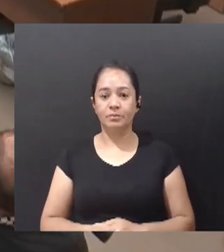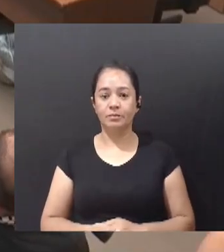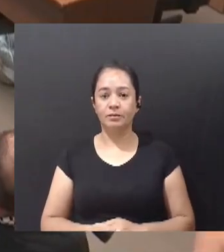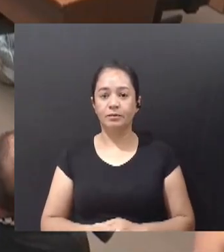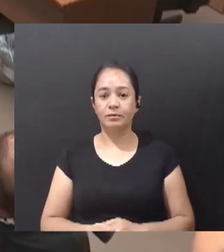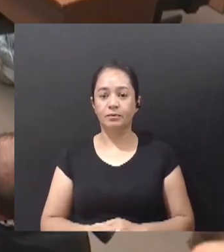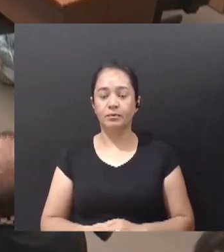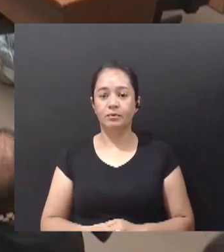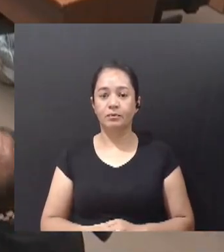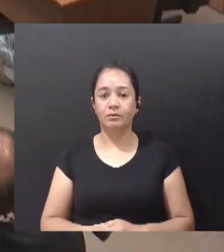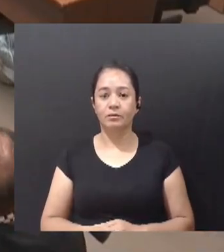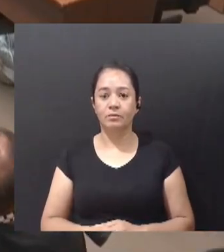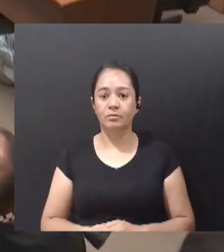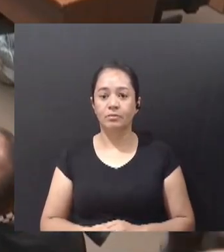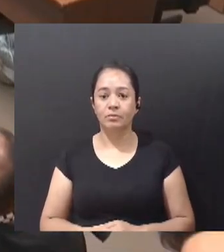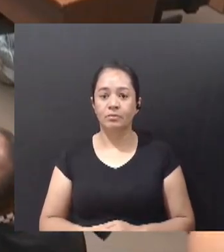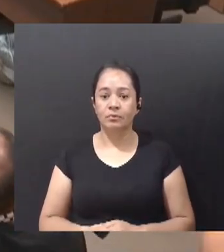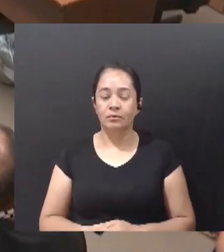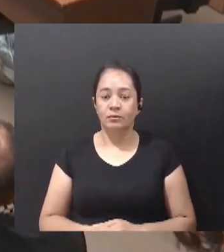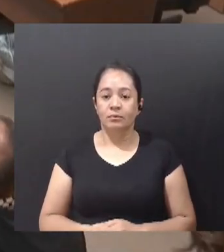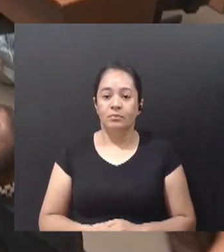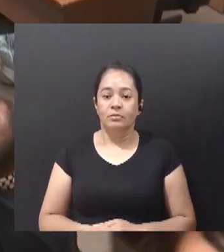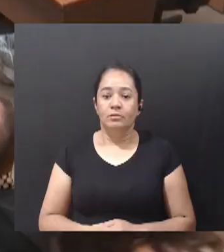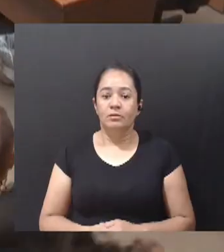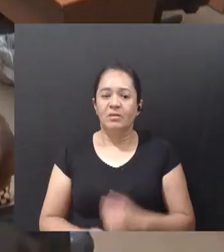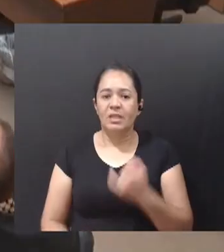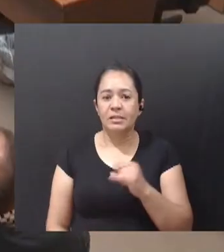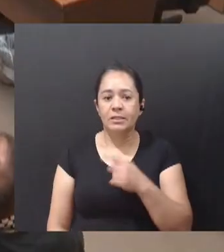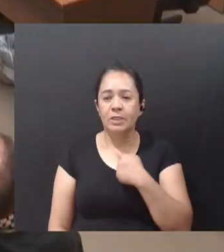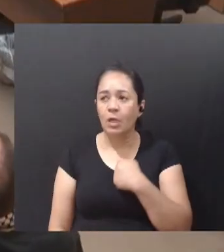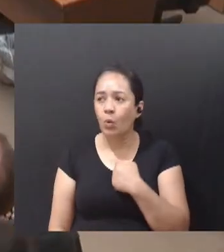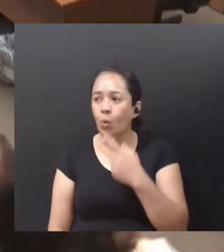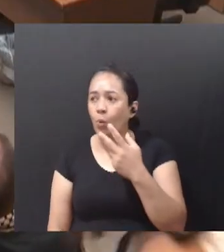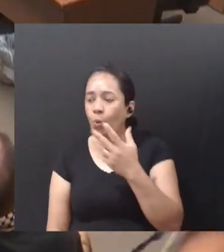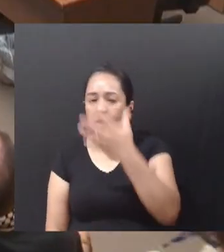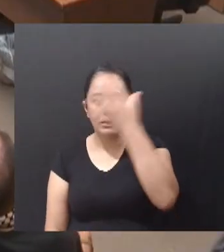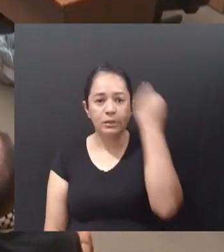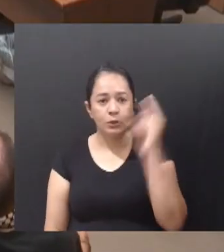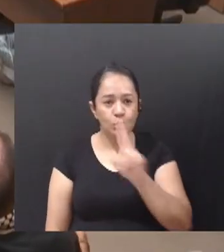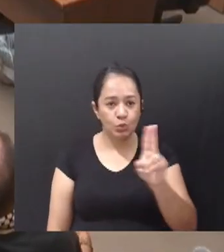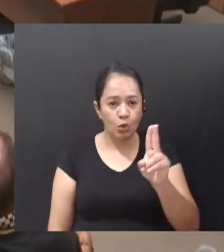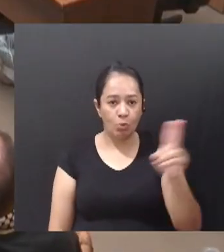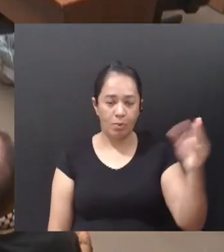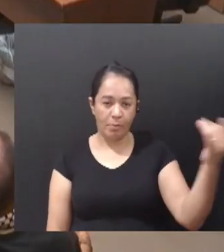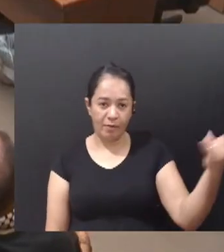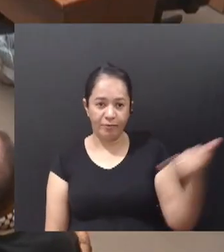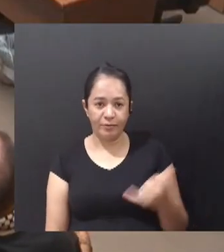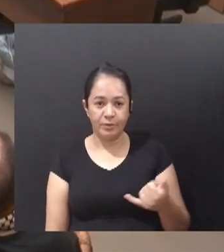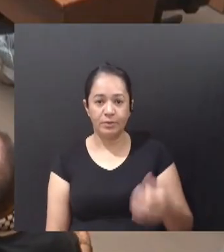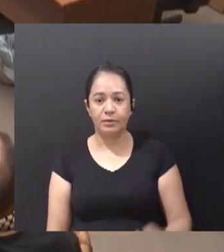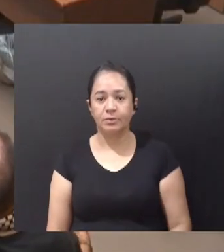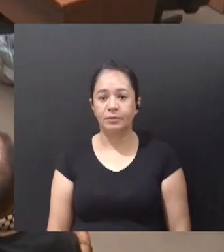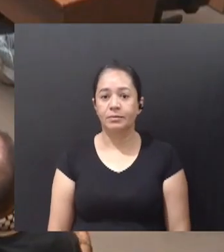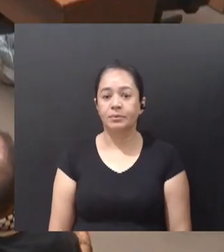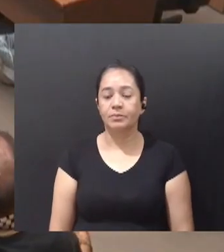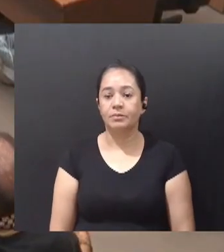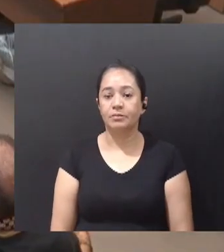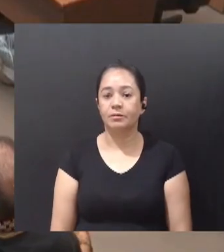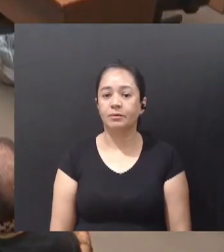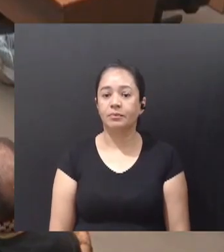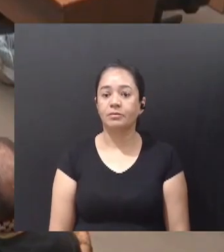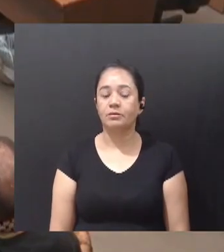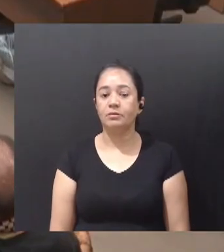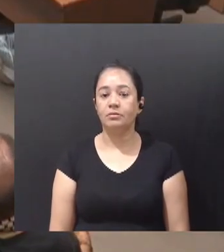Gente, se eu não falei aqui, não registrei, me lembra, tá? Porque as fichas acabaram se misturando aqui.